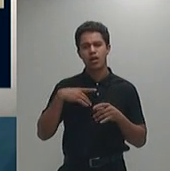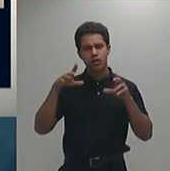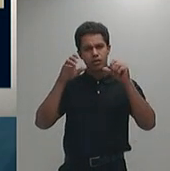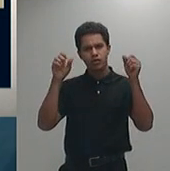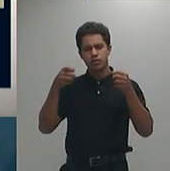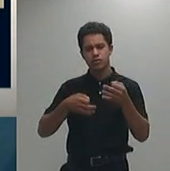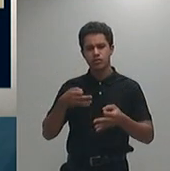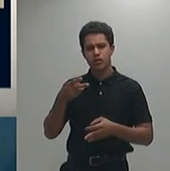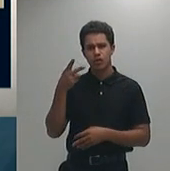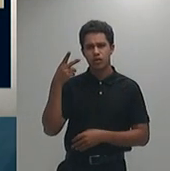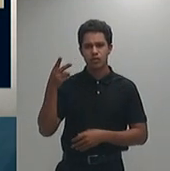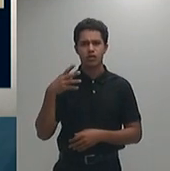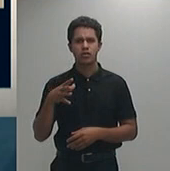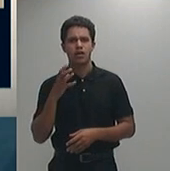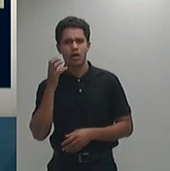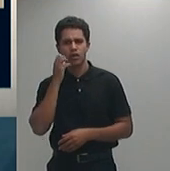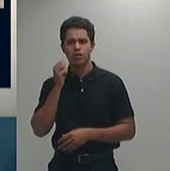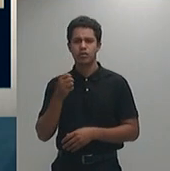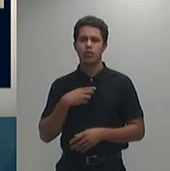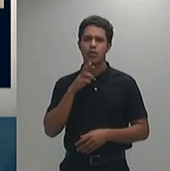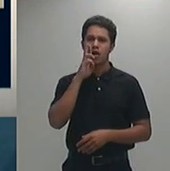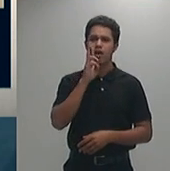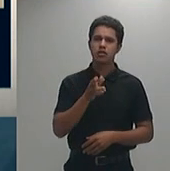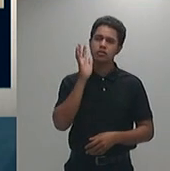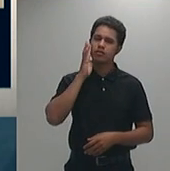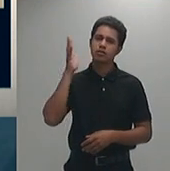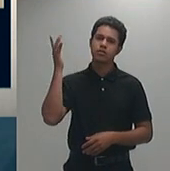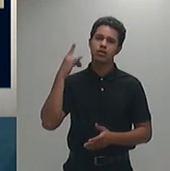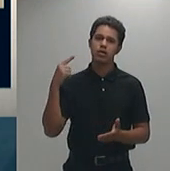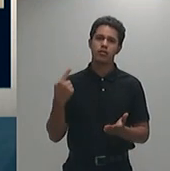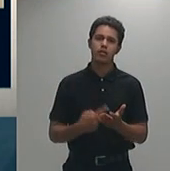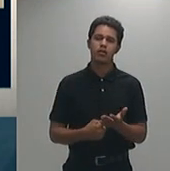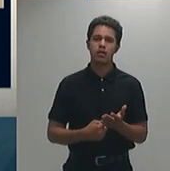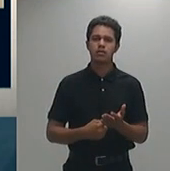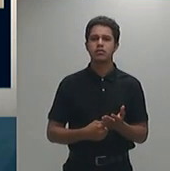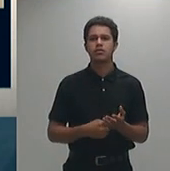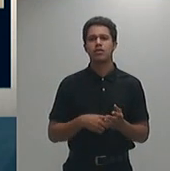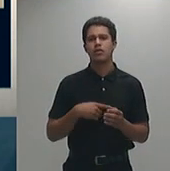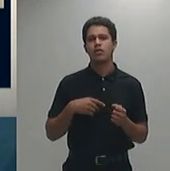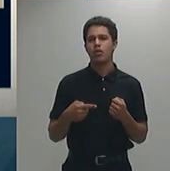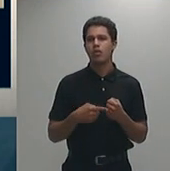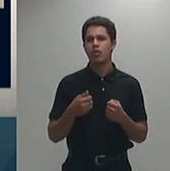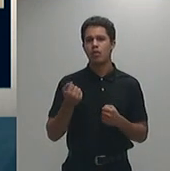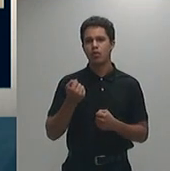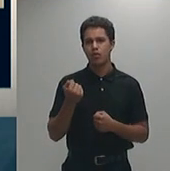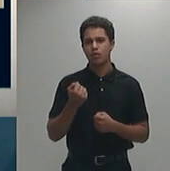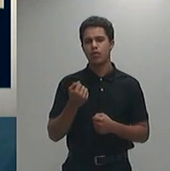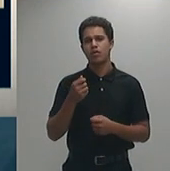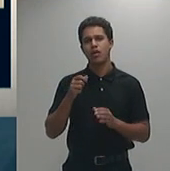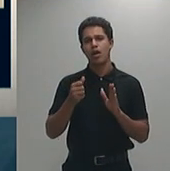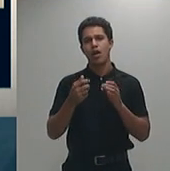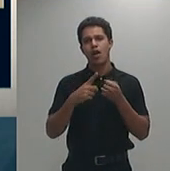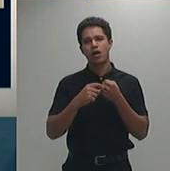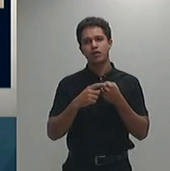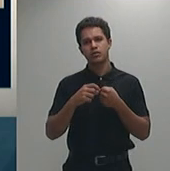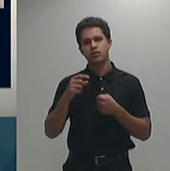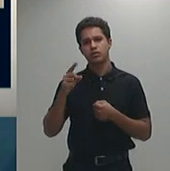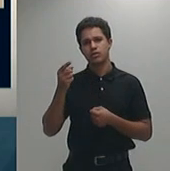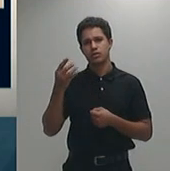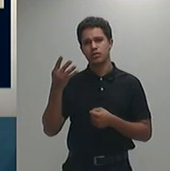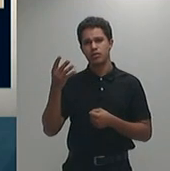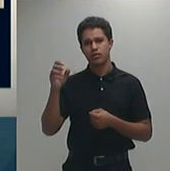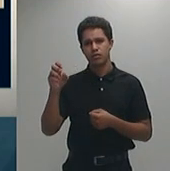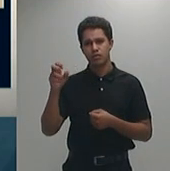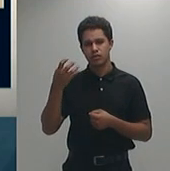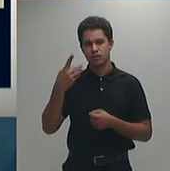adotou com uma das razões de decidir aplicação extensiva dos parágrafos 3º e 4º do artigo 159 o par adequado atendimento